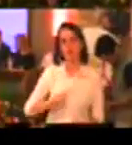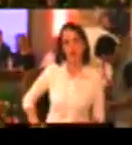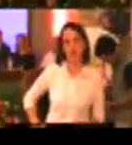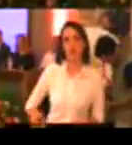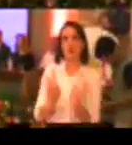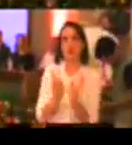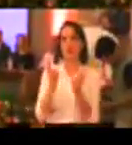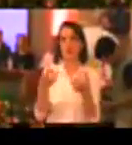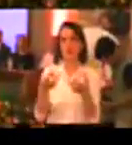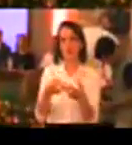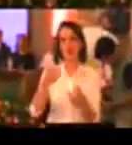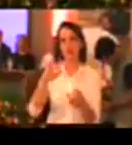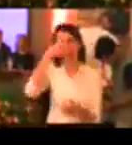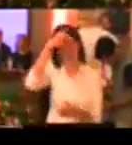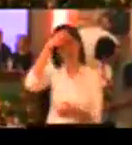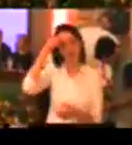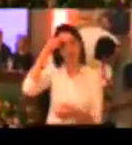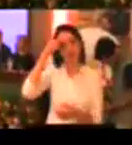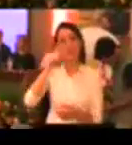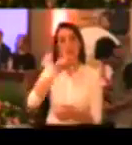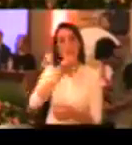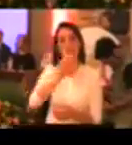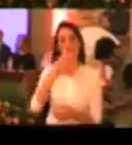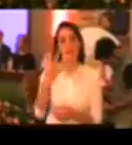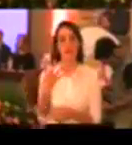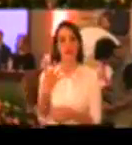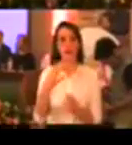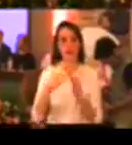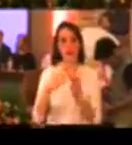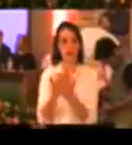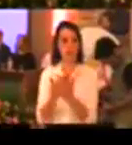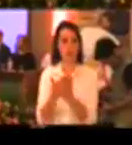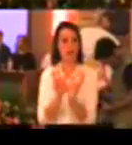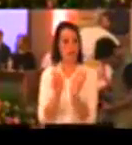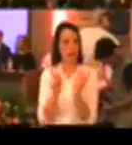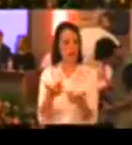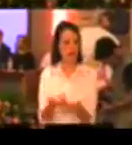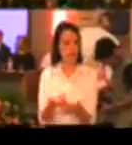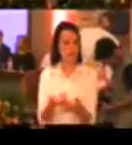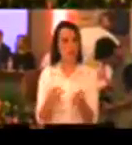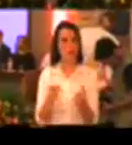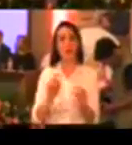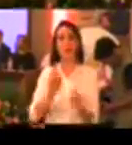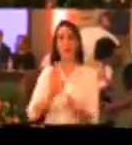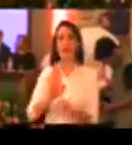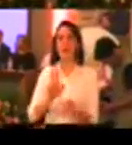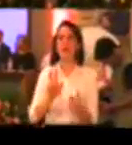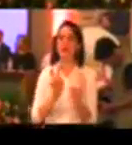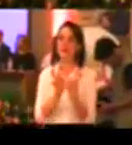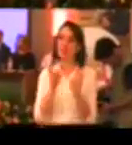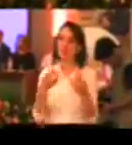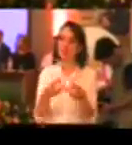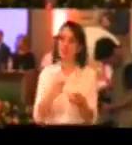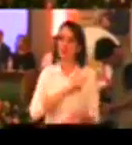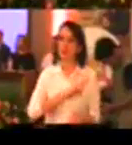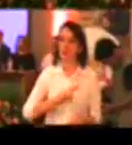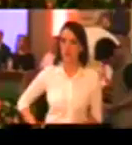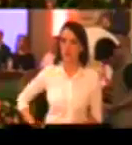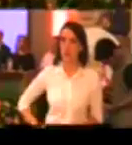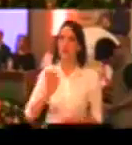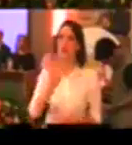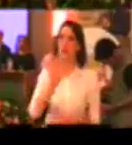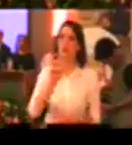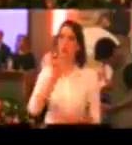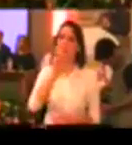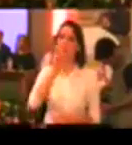câmaras municipais. 104 escolas do Legislativo. sendo que em câmaras municipais são